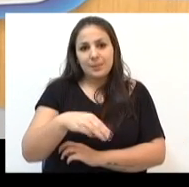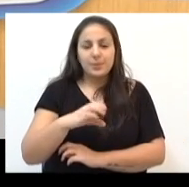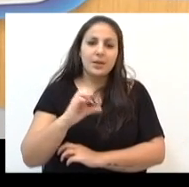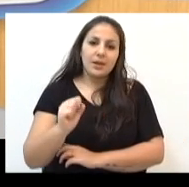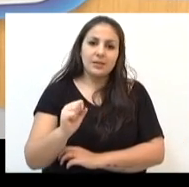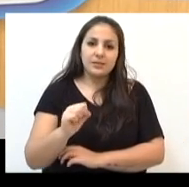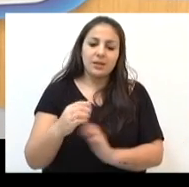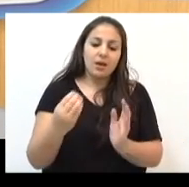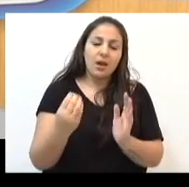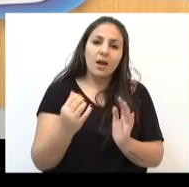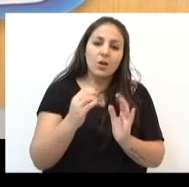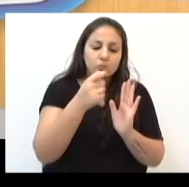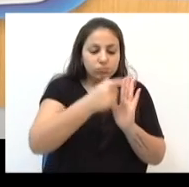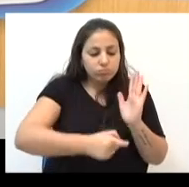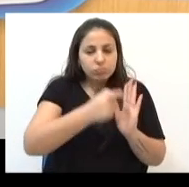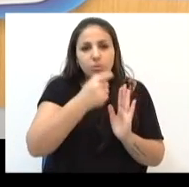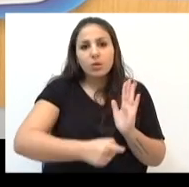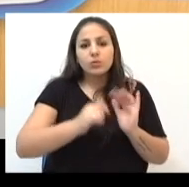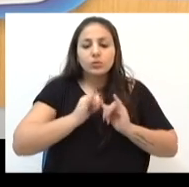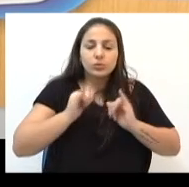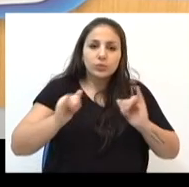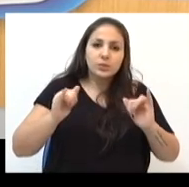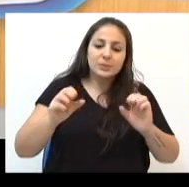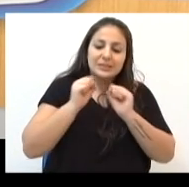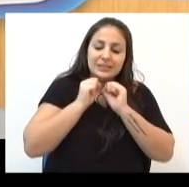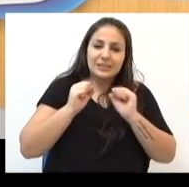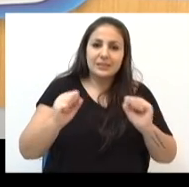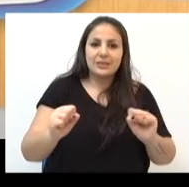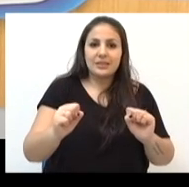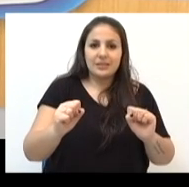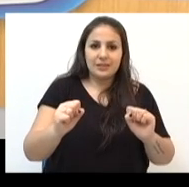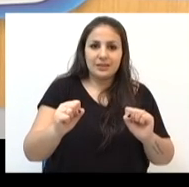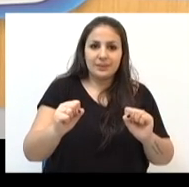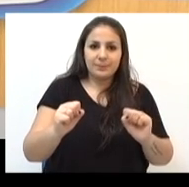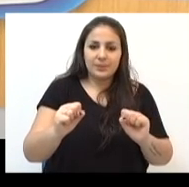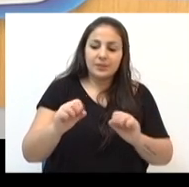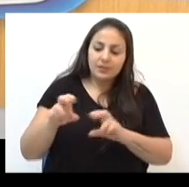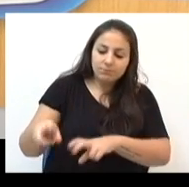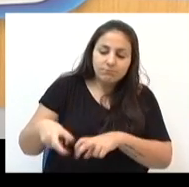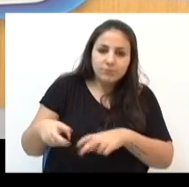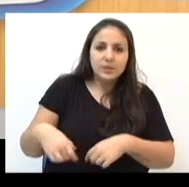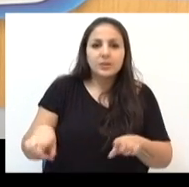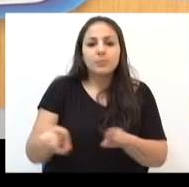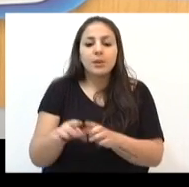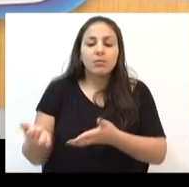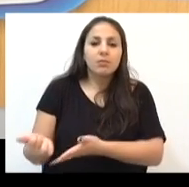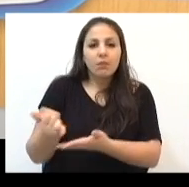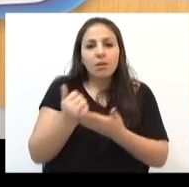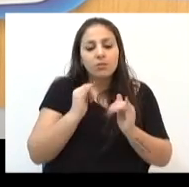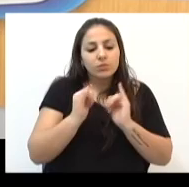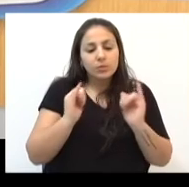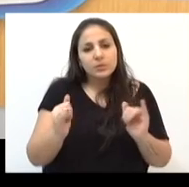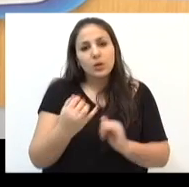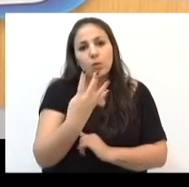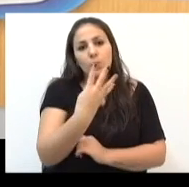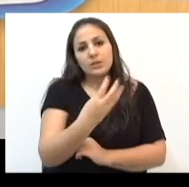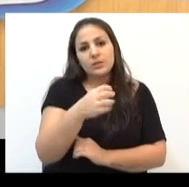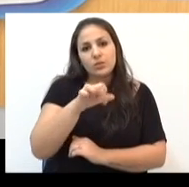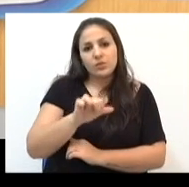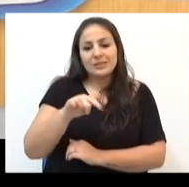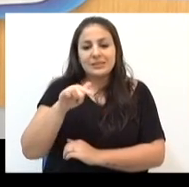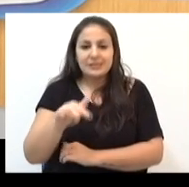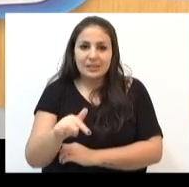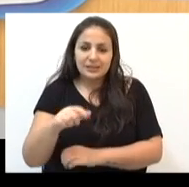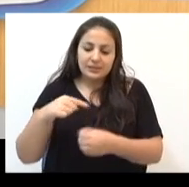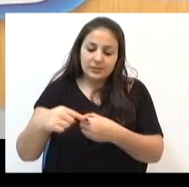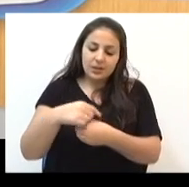foram divulgados pela Secretaria Estadual da Fazenda e trazem informações sobre os 497